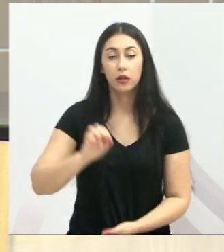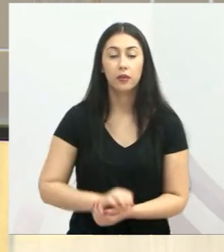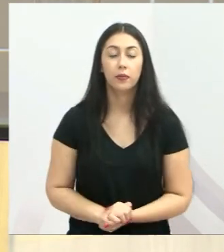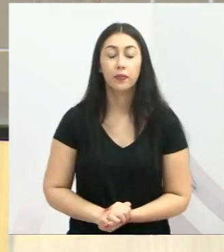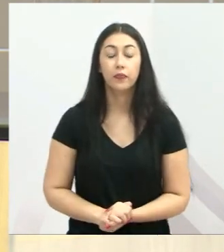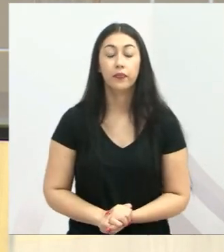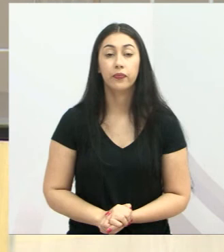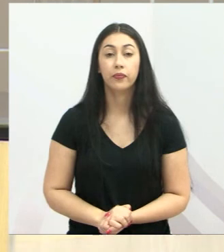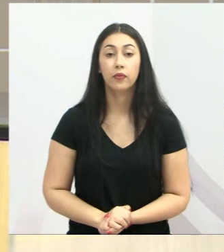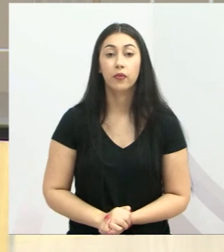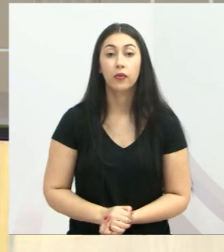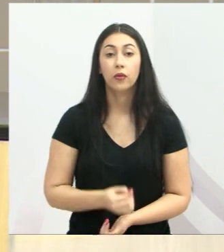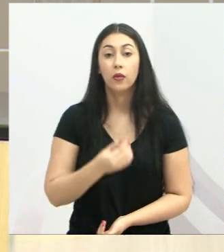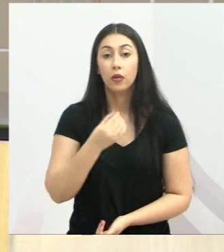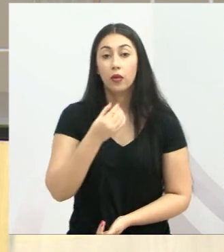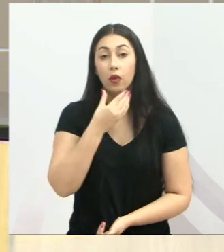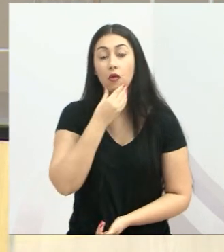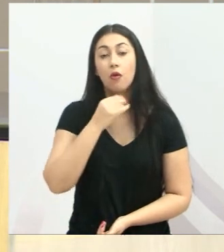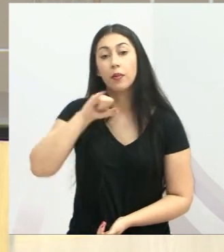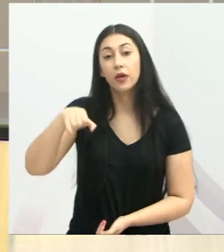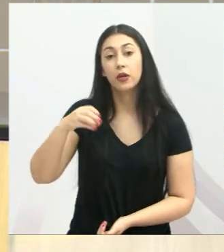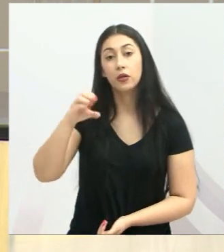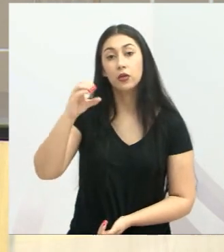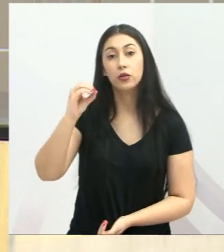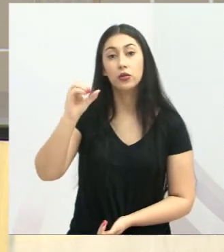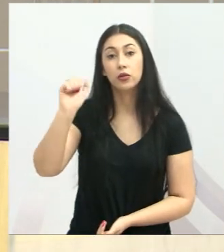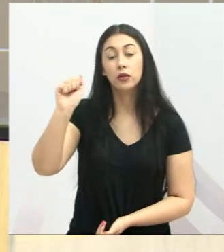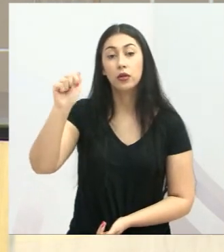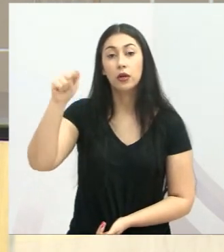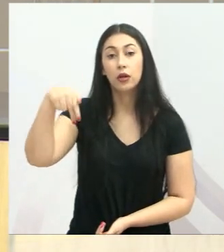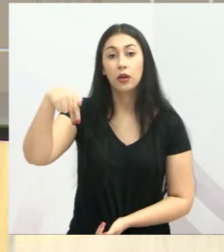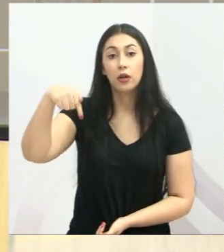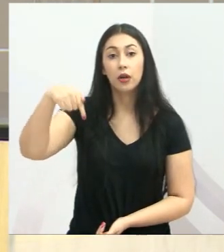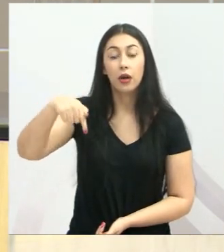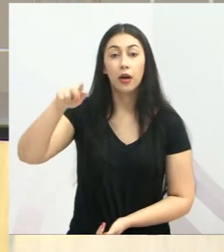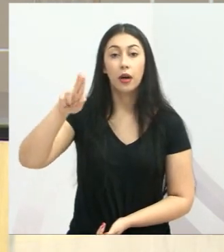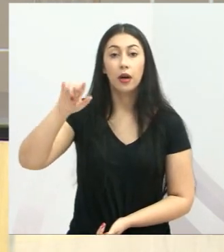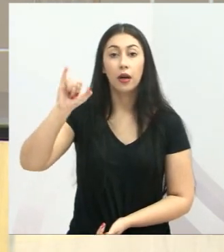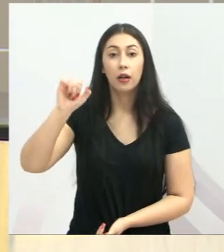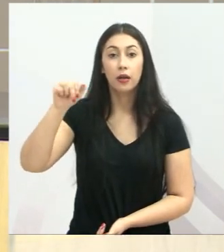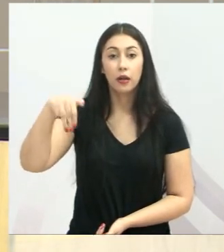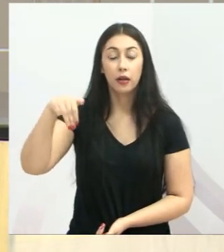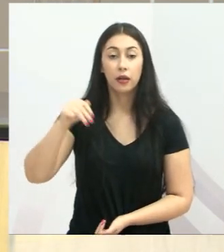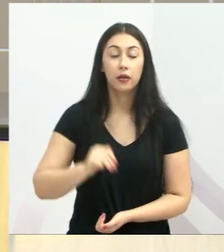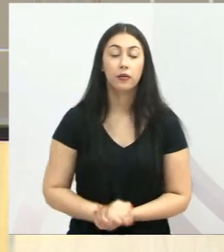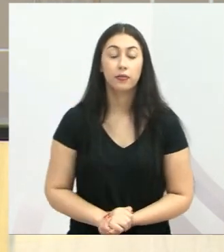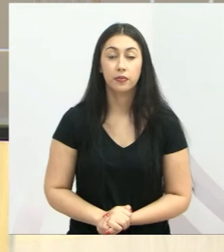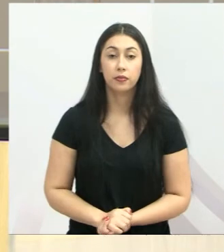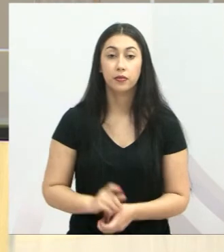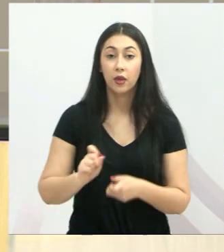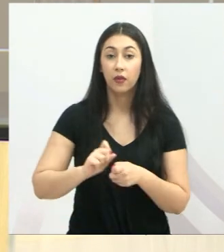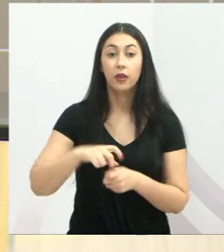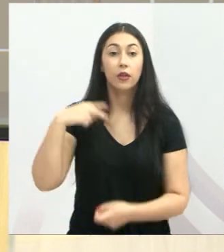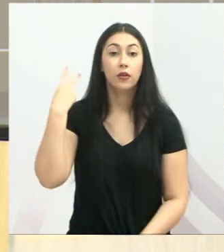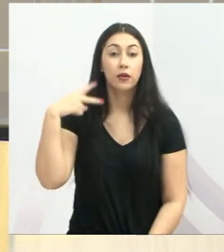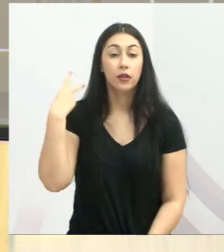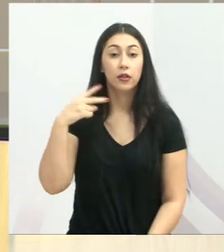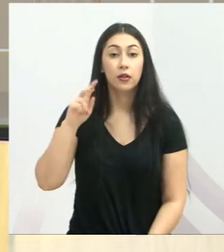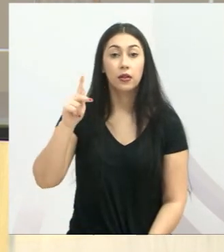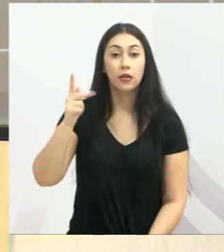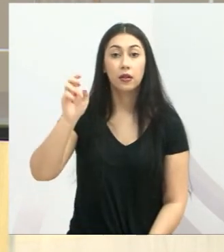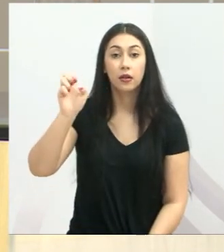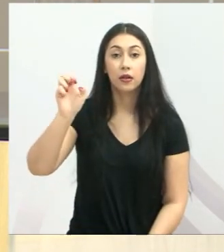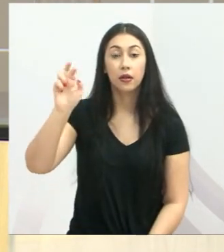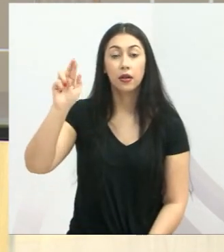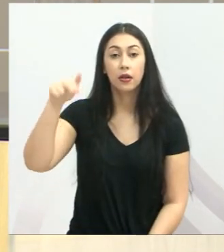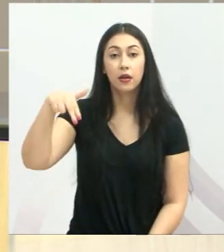Voto de pesar pelo falecimento de Joaquim Caetano Filho, conhecido como Jocafe. Voto formulado pelo vereador Hernani